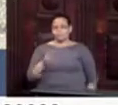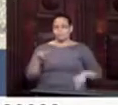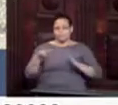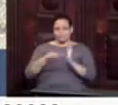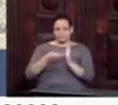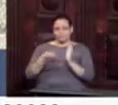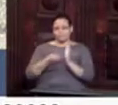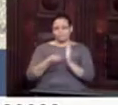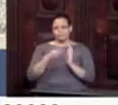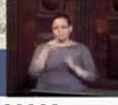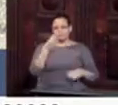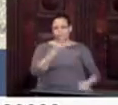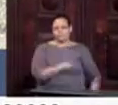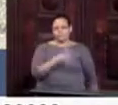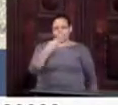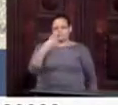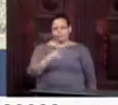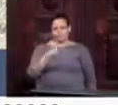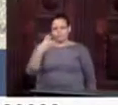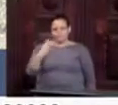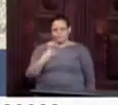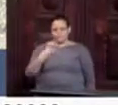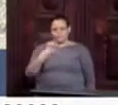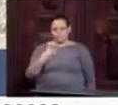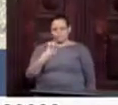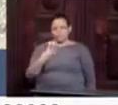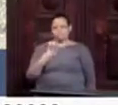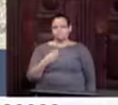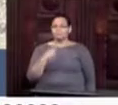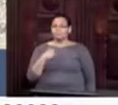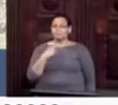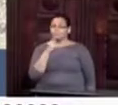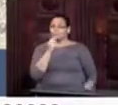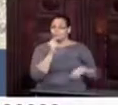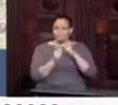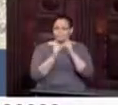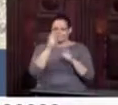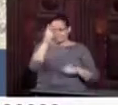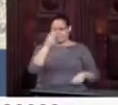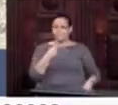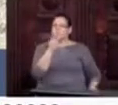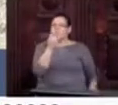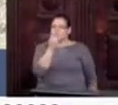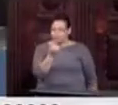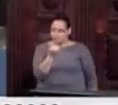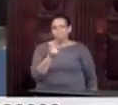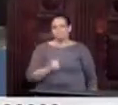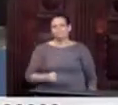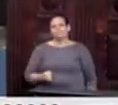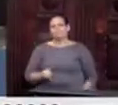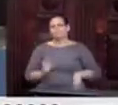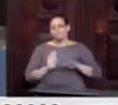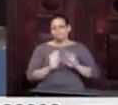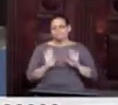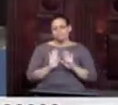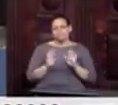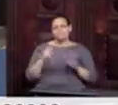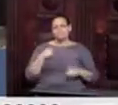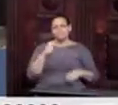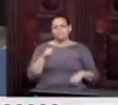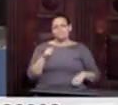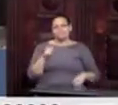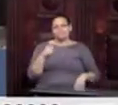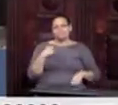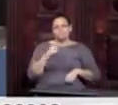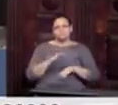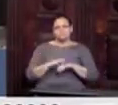Câmara 343, fazendo autocrítica e lhe pedindo desculpas. Imagina, deputado Luiz Paulo, suas